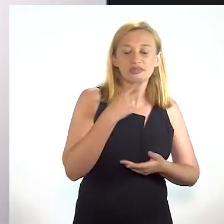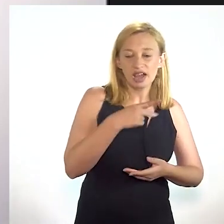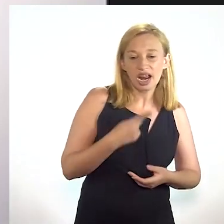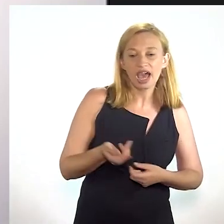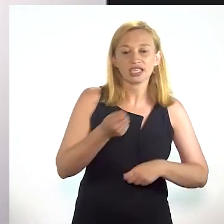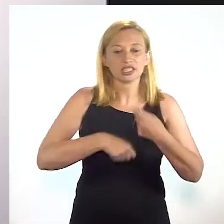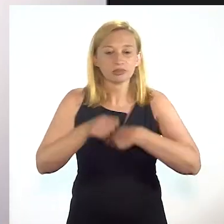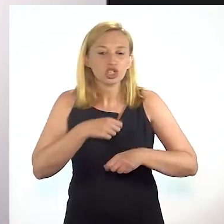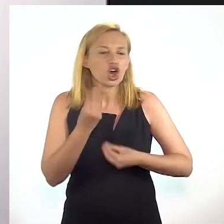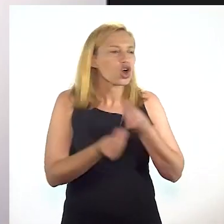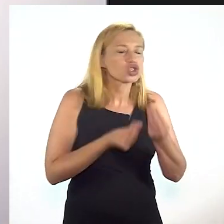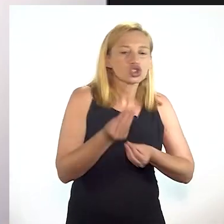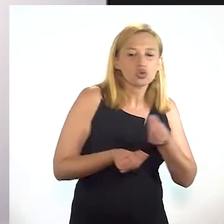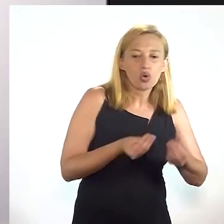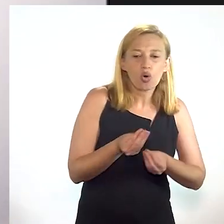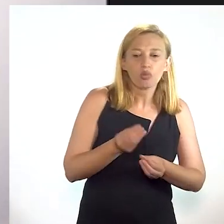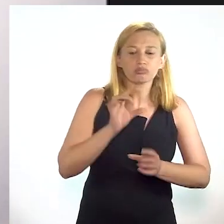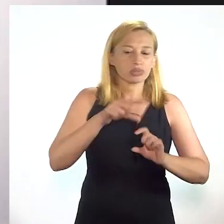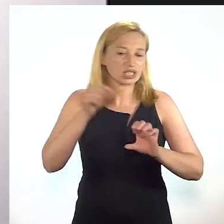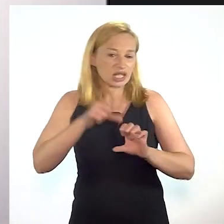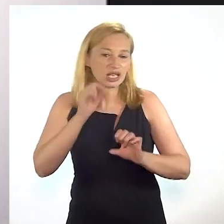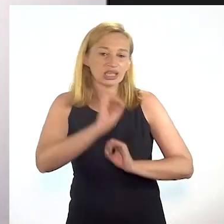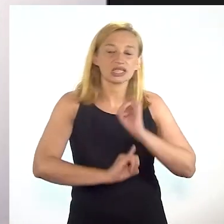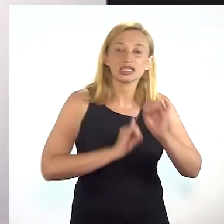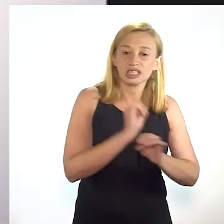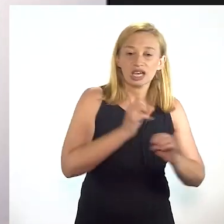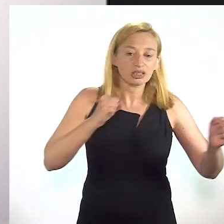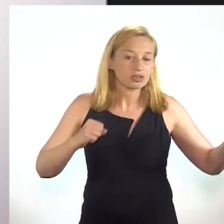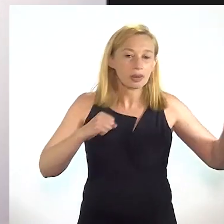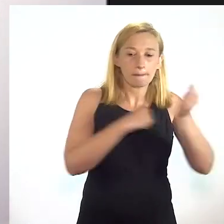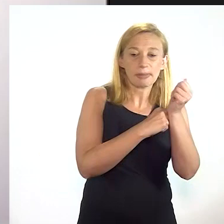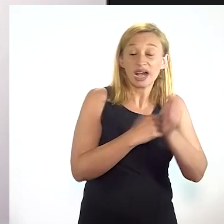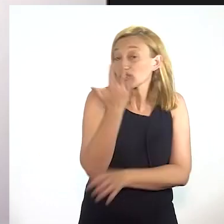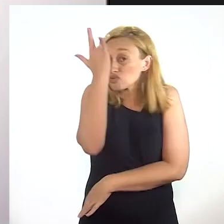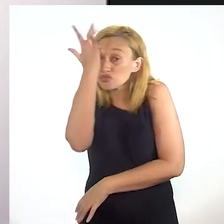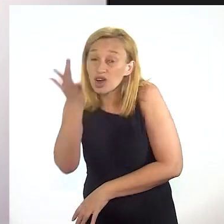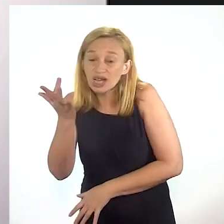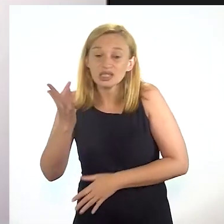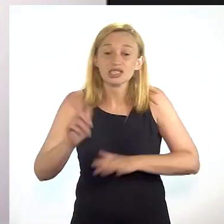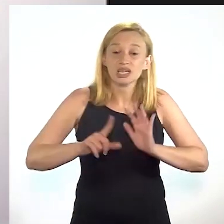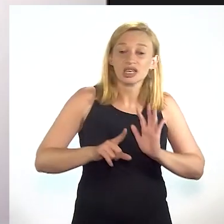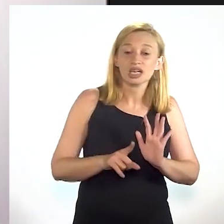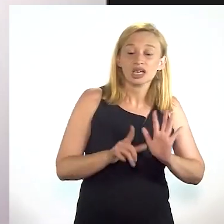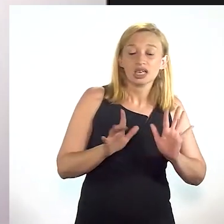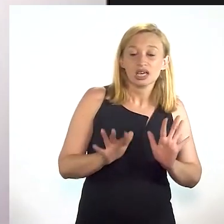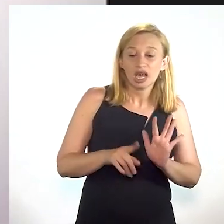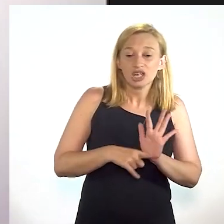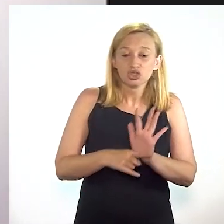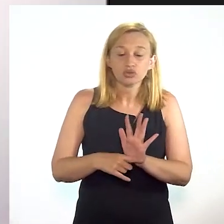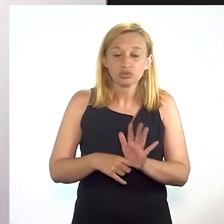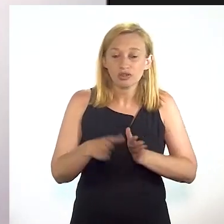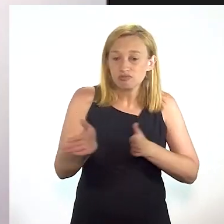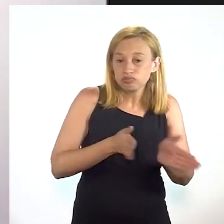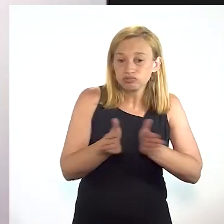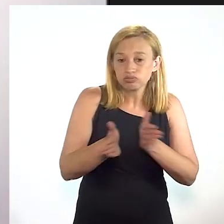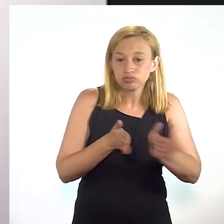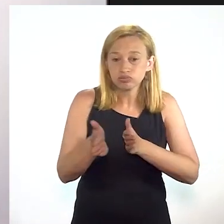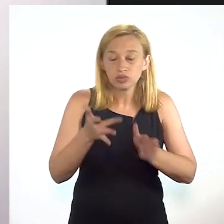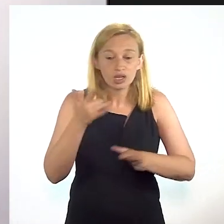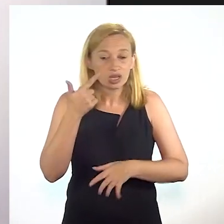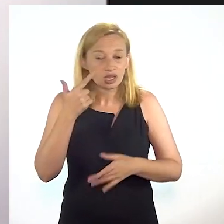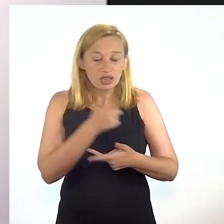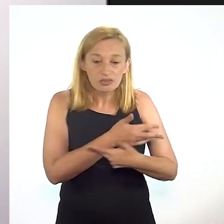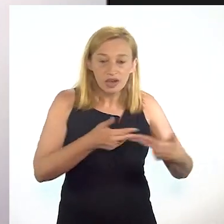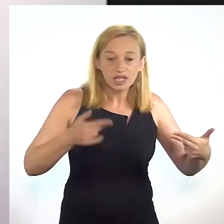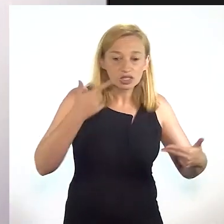convidadas para falar de administração, de como empreender na internet, de fato, de uma forma fácil e relevante, que traga acesso